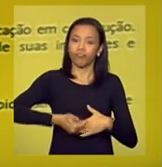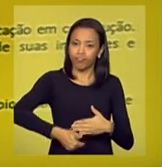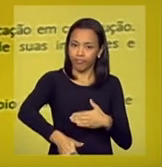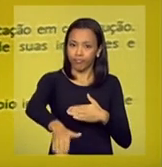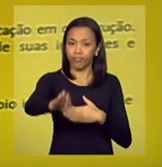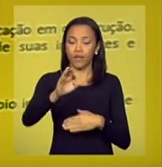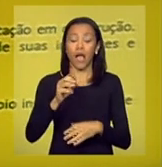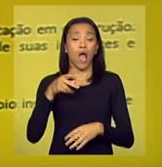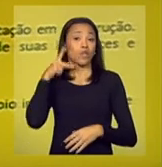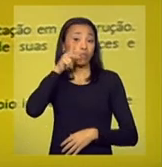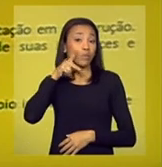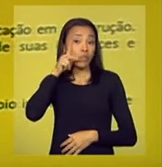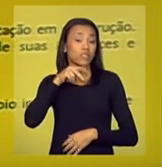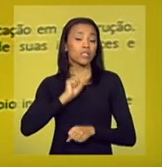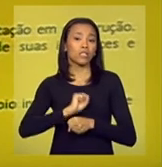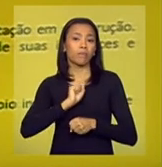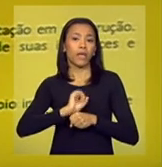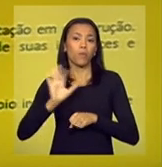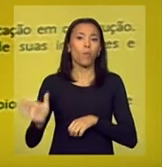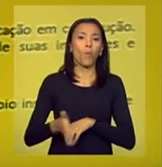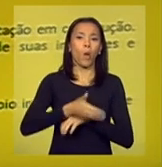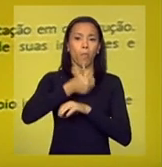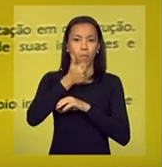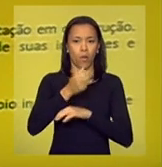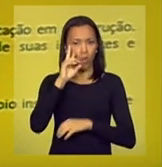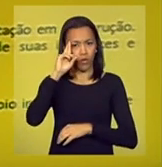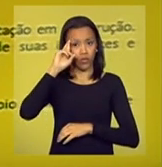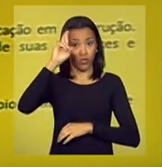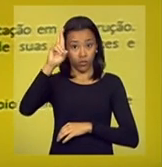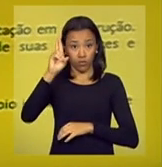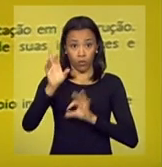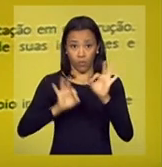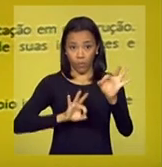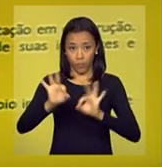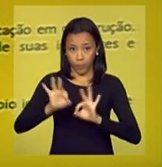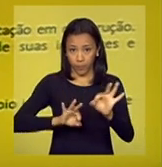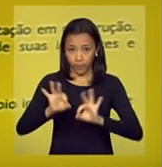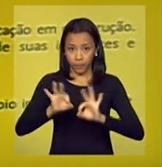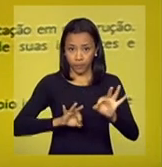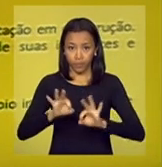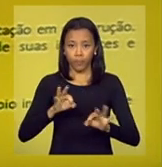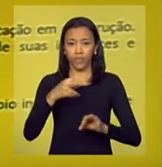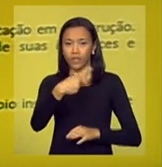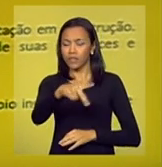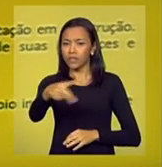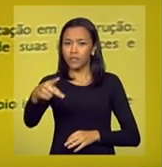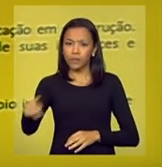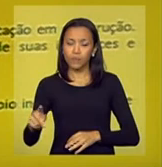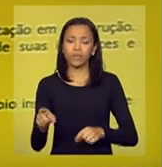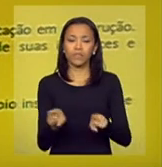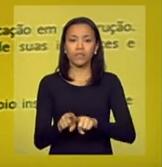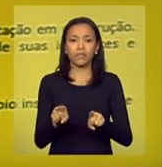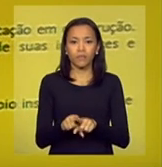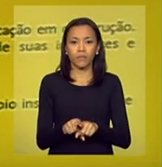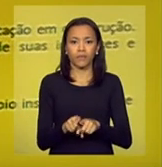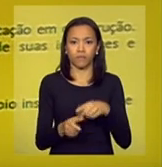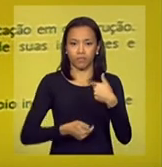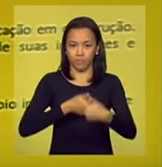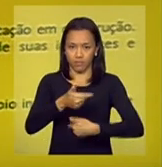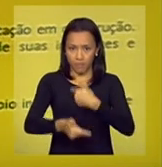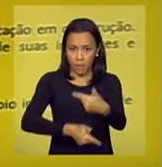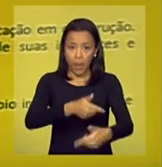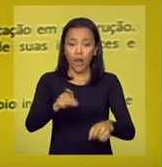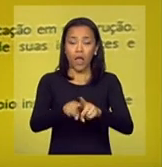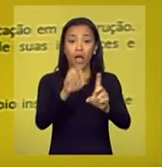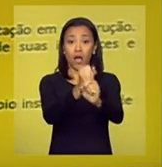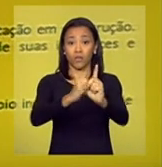aguardam uma melhor gestão para a melhor gestão das suas interfaces e sinergias. A